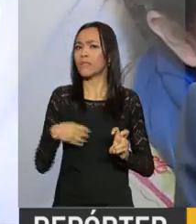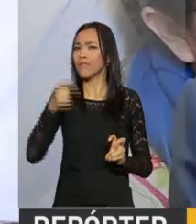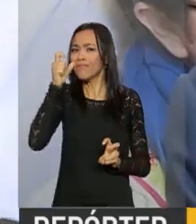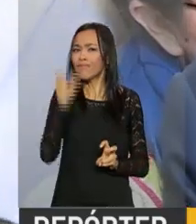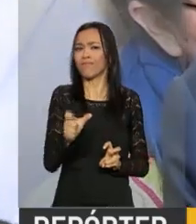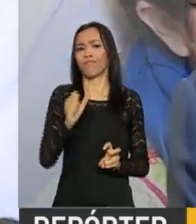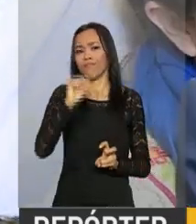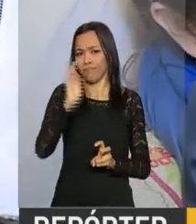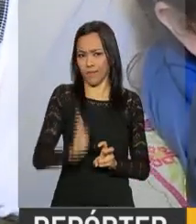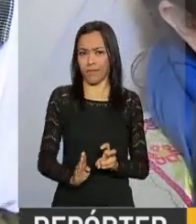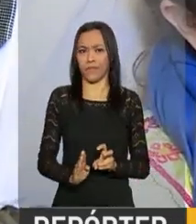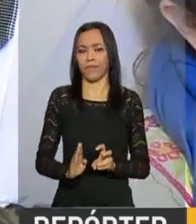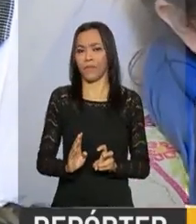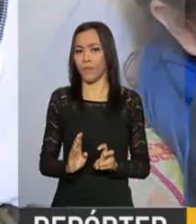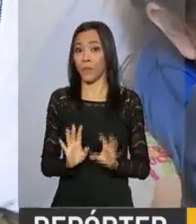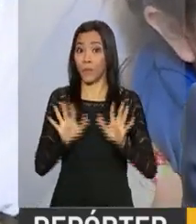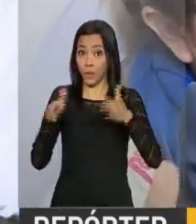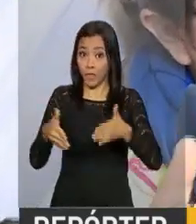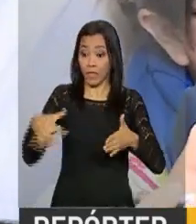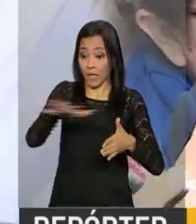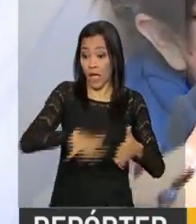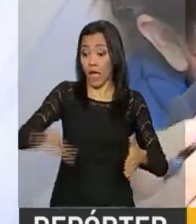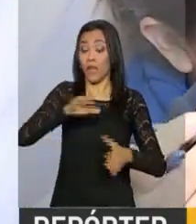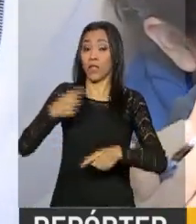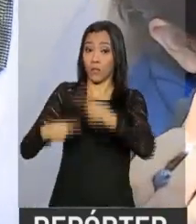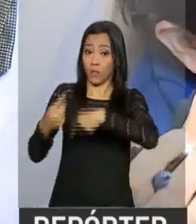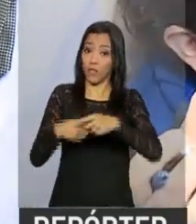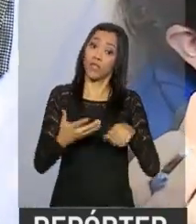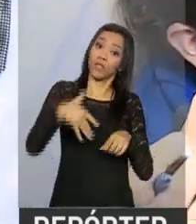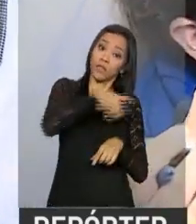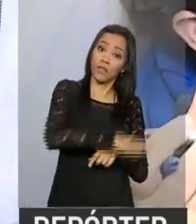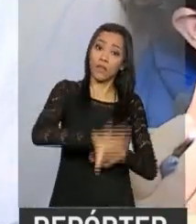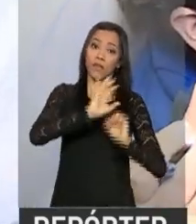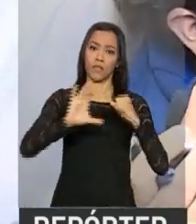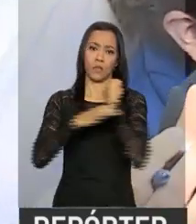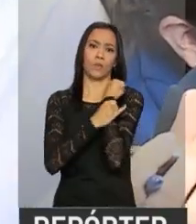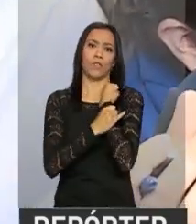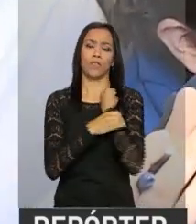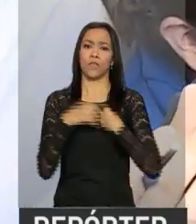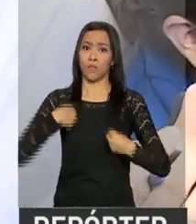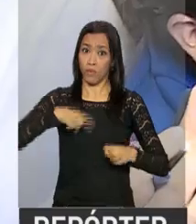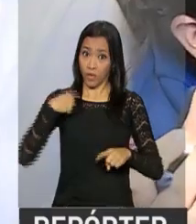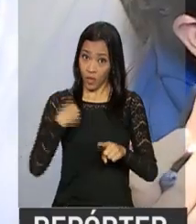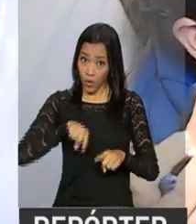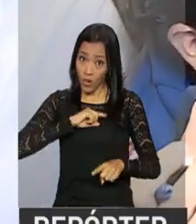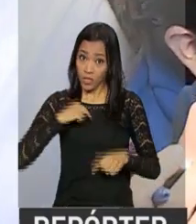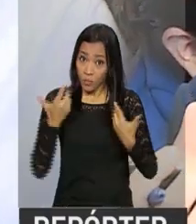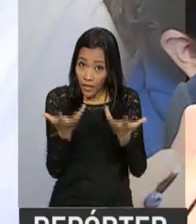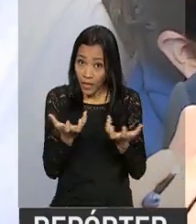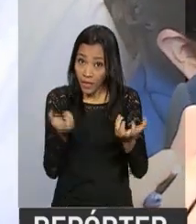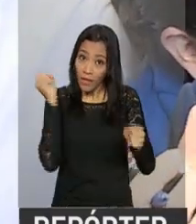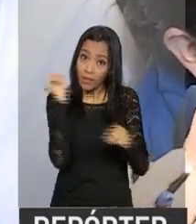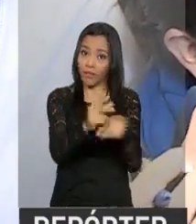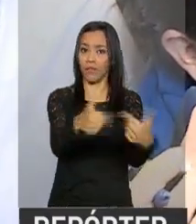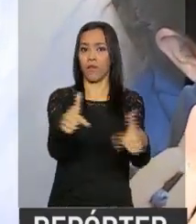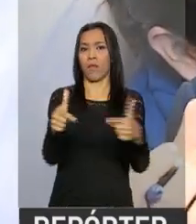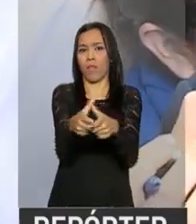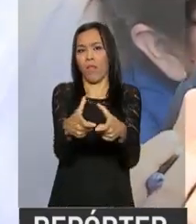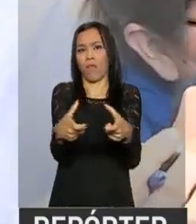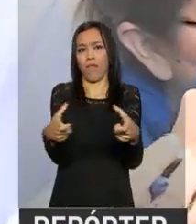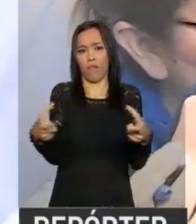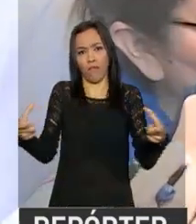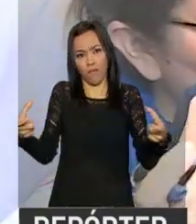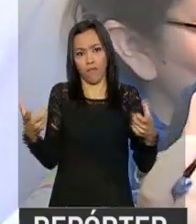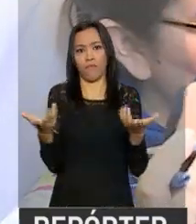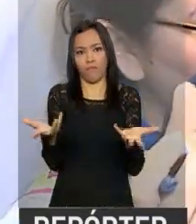Para política, para segurança e para economia, porque a batalha que nós estamos dando é para o emprego e a questão da expansão internacional é vital